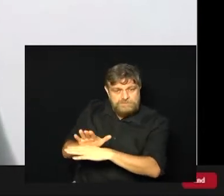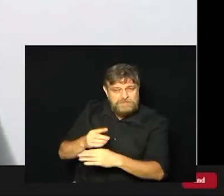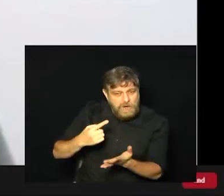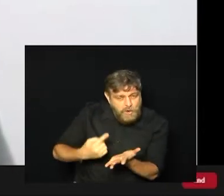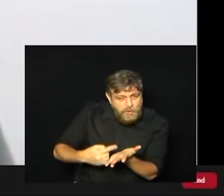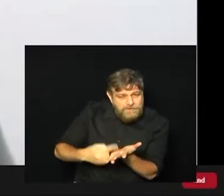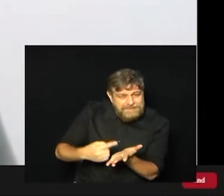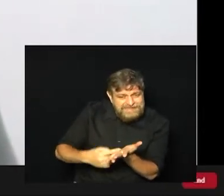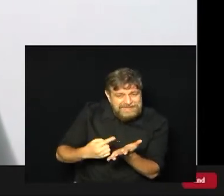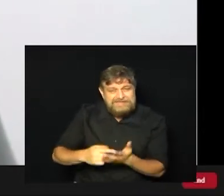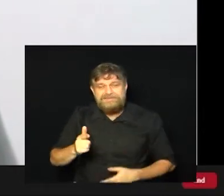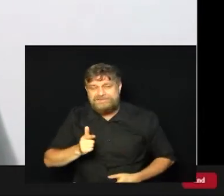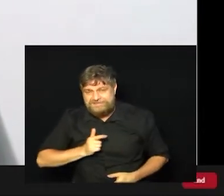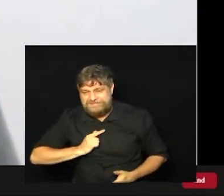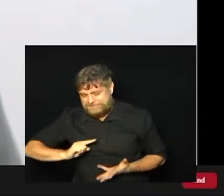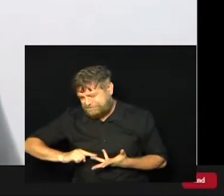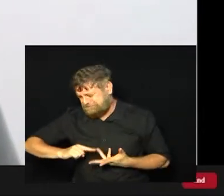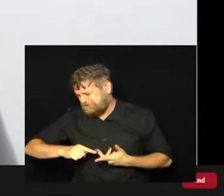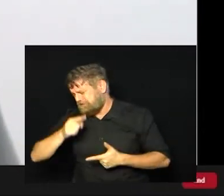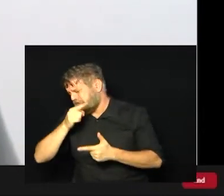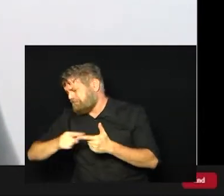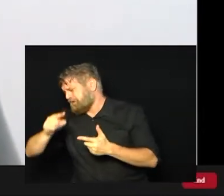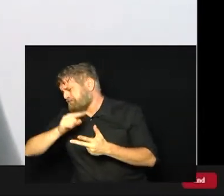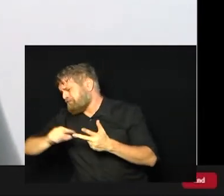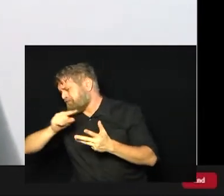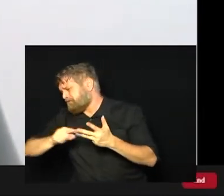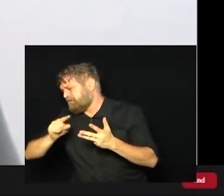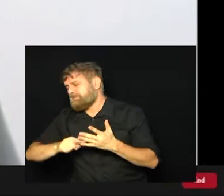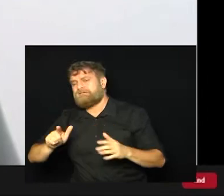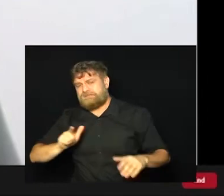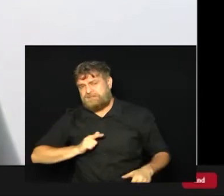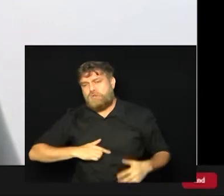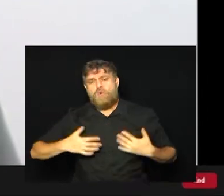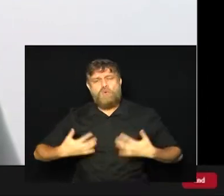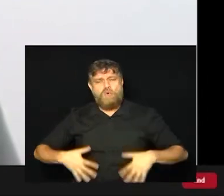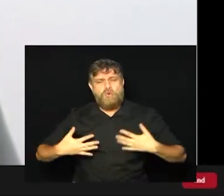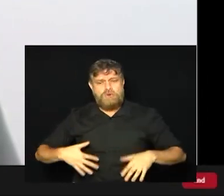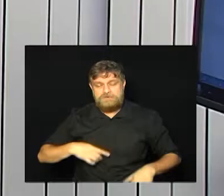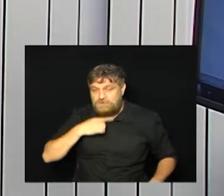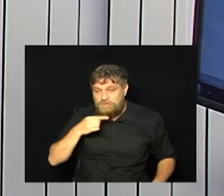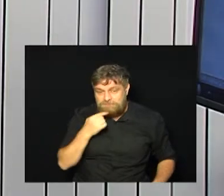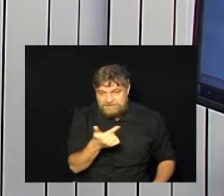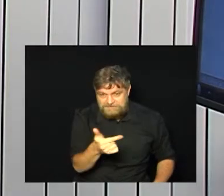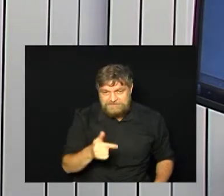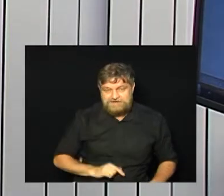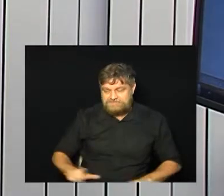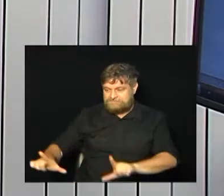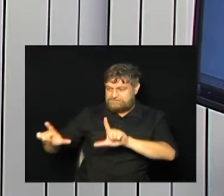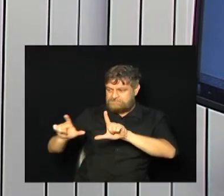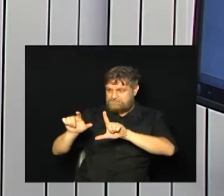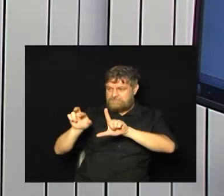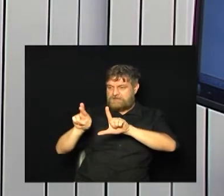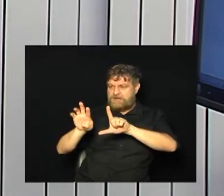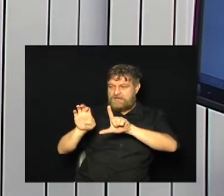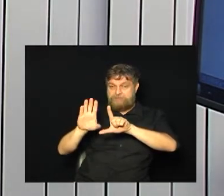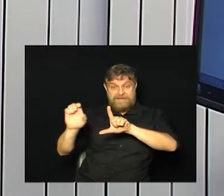tem muitos e muitos problemas para resolver, Gabriel, muitos. Sem sombra de dúvidas. Rebeca Toyama, especialista